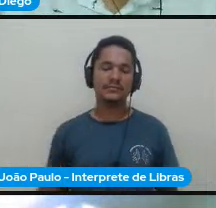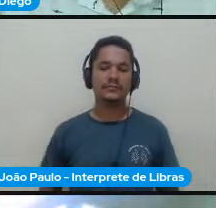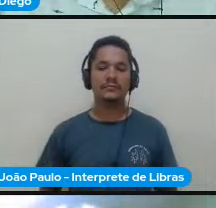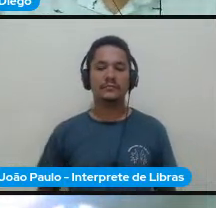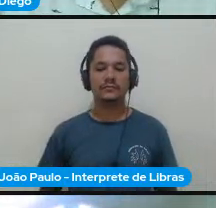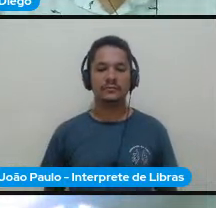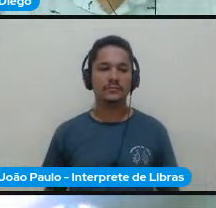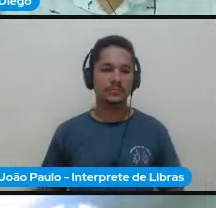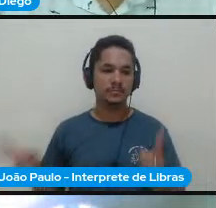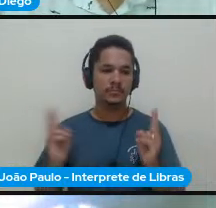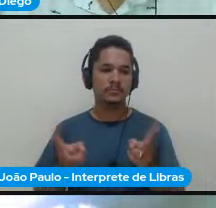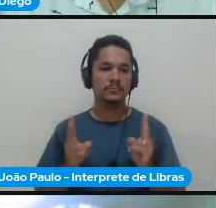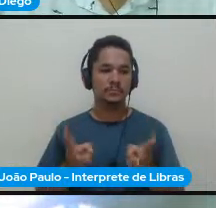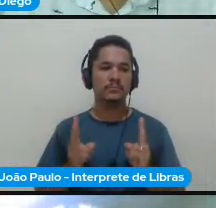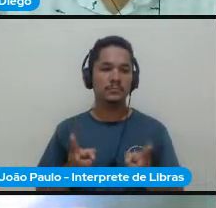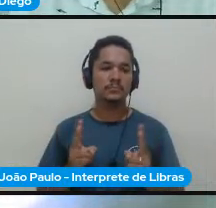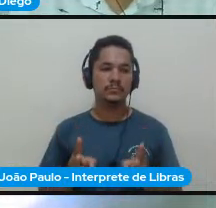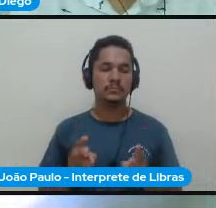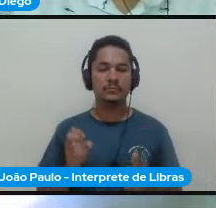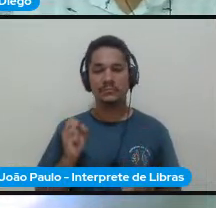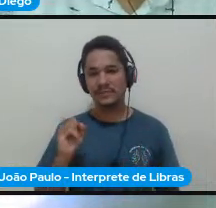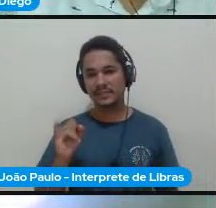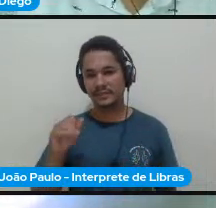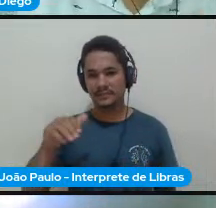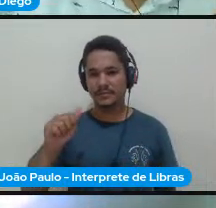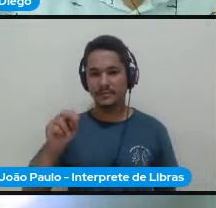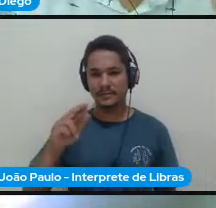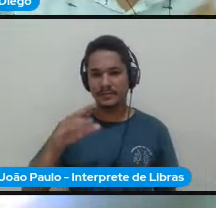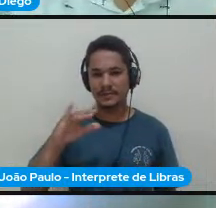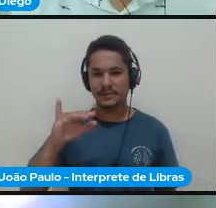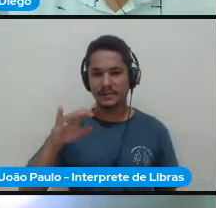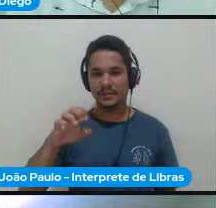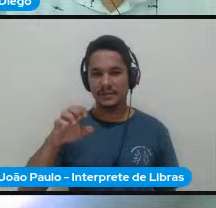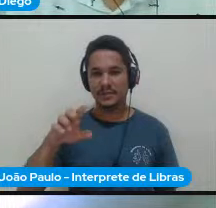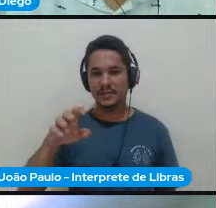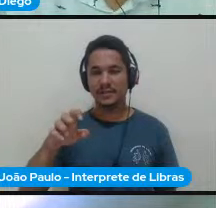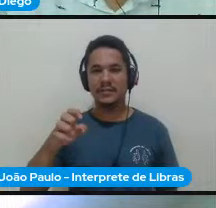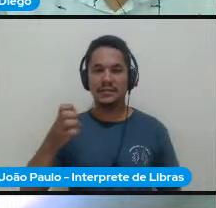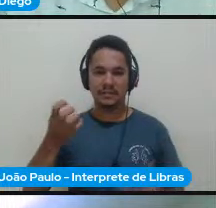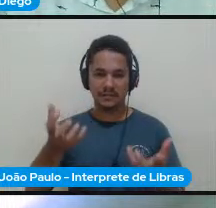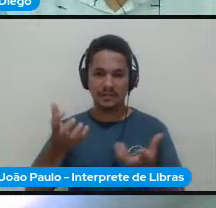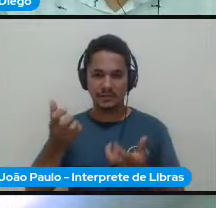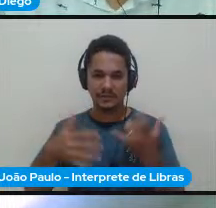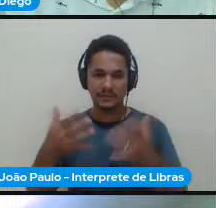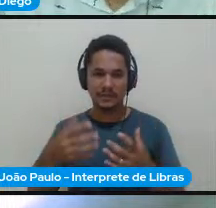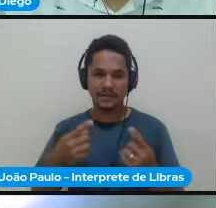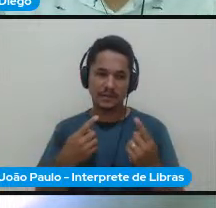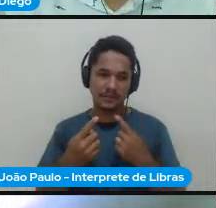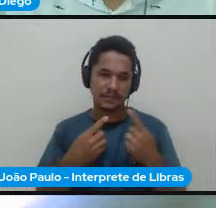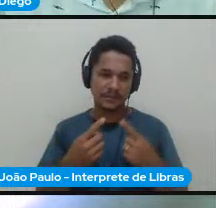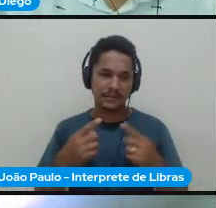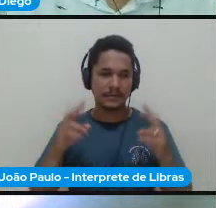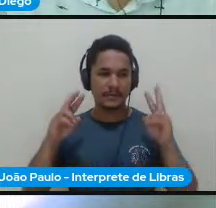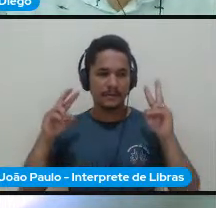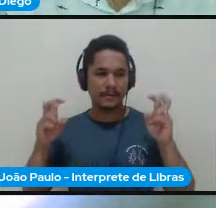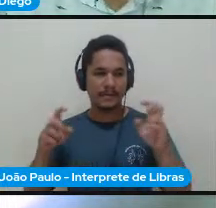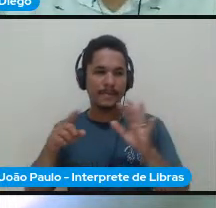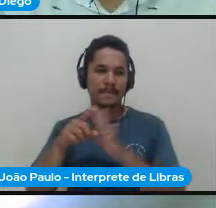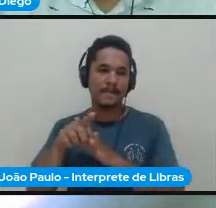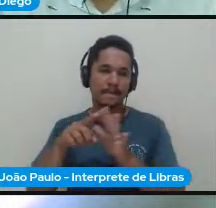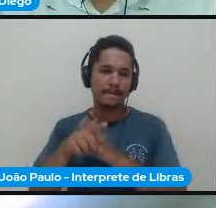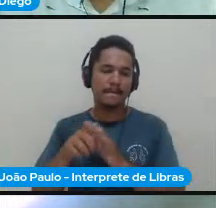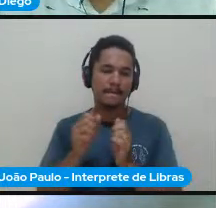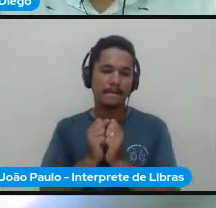Dando sequência, eu acho que se a Marcele também quiser entrar na sala conosco, a gente vai fazendo esse bate-bola com as perguntas também, junto